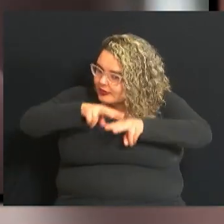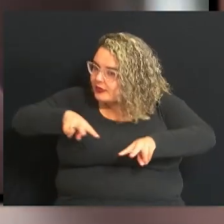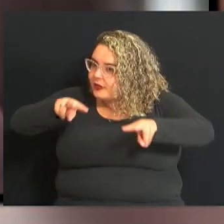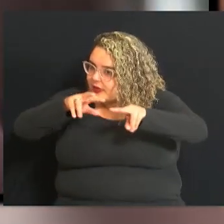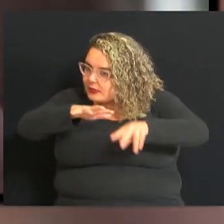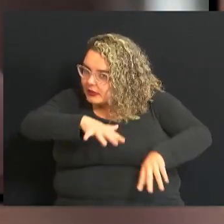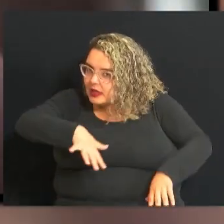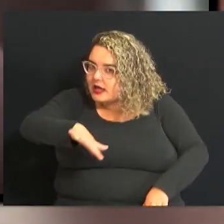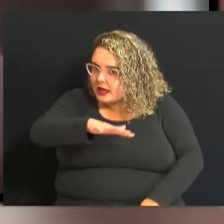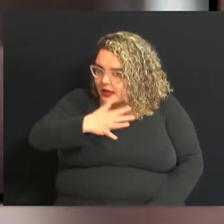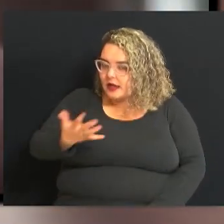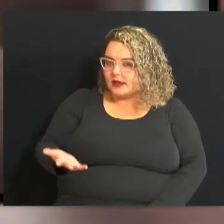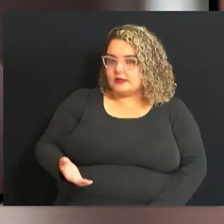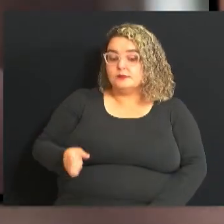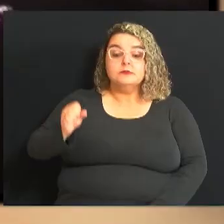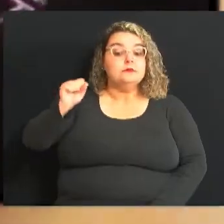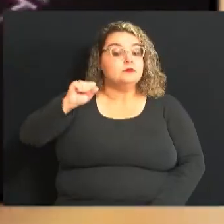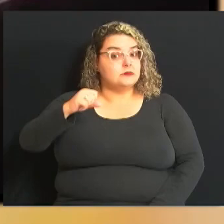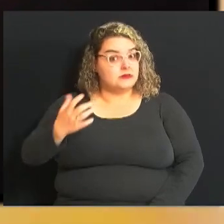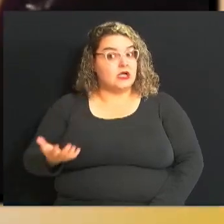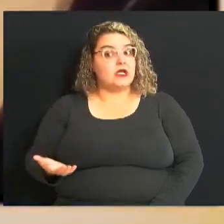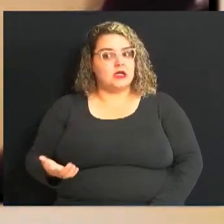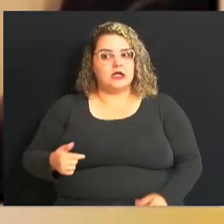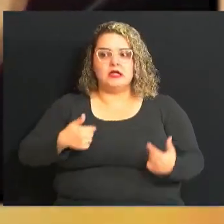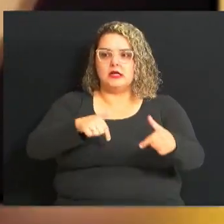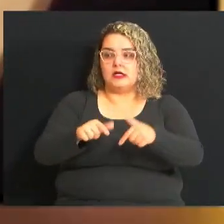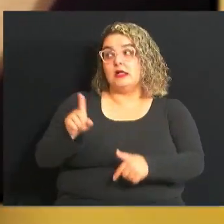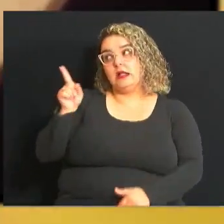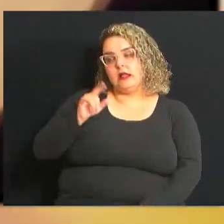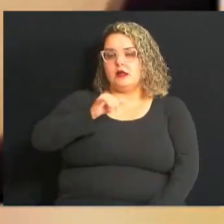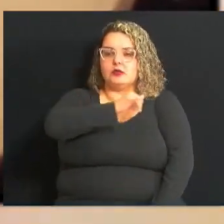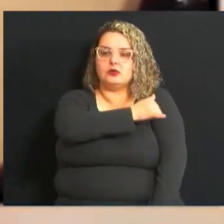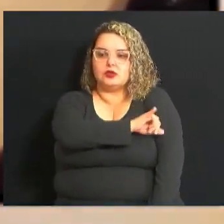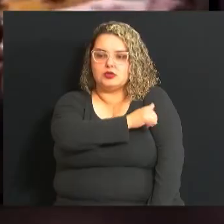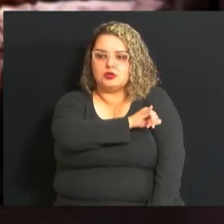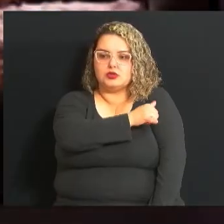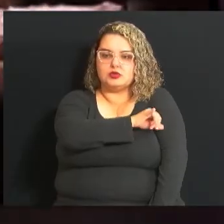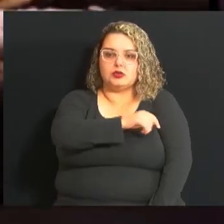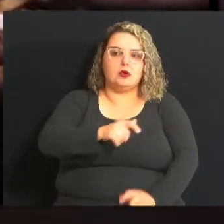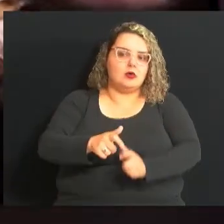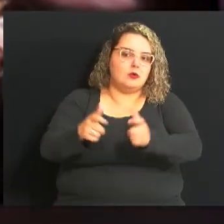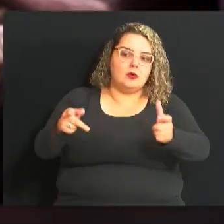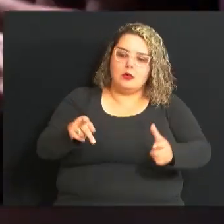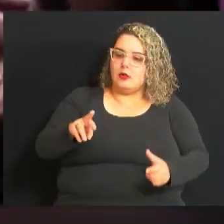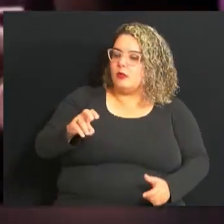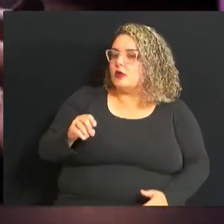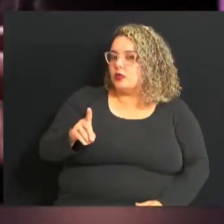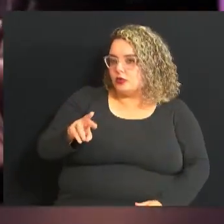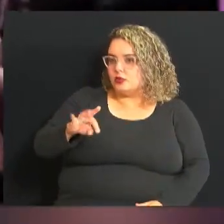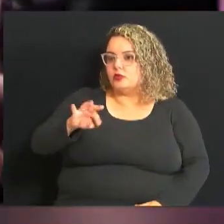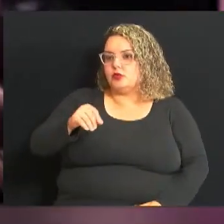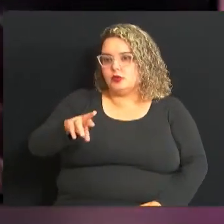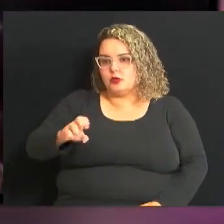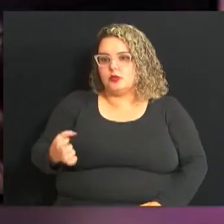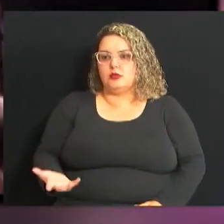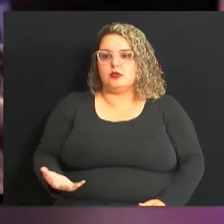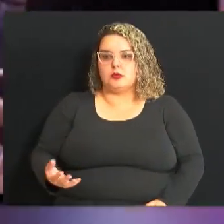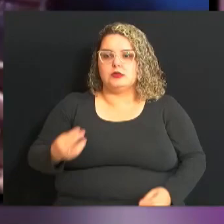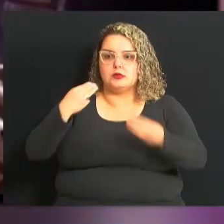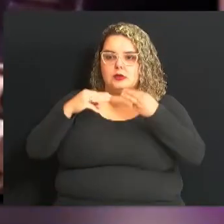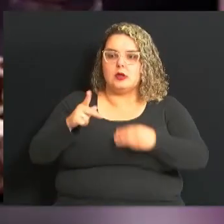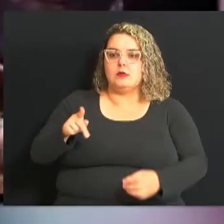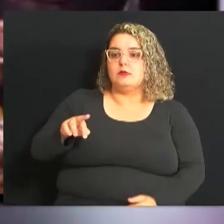né? Com certeza, esse trabalho aconteceu lá no Rio de Janeiro, um dos maiores produtores musicais, ao qual também deixo um abraço para ele,